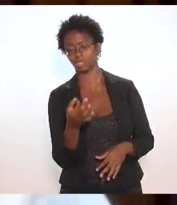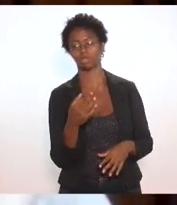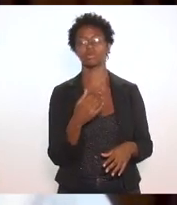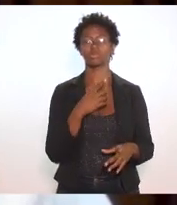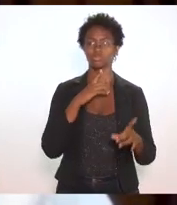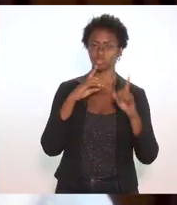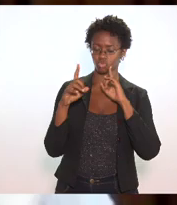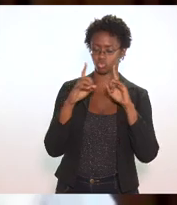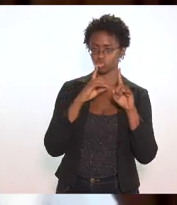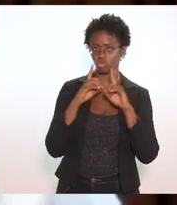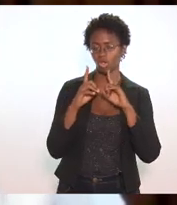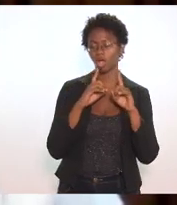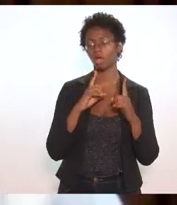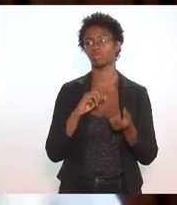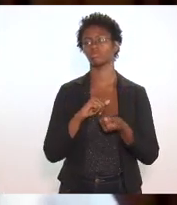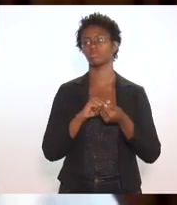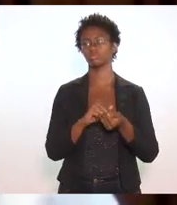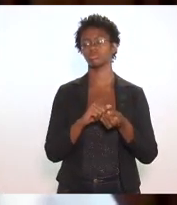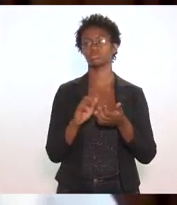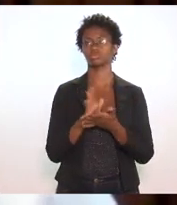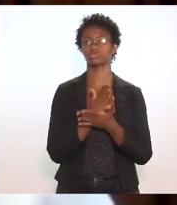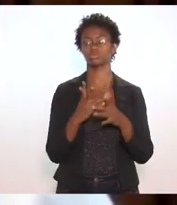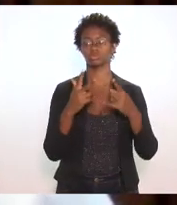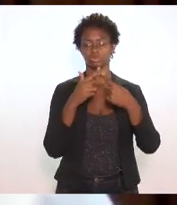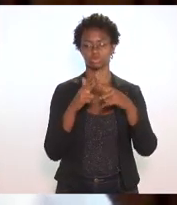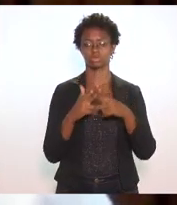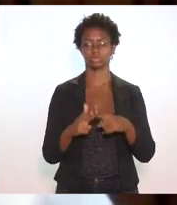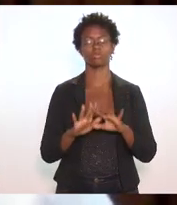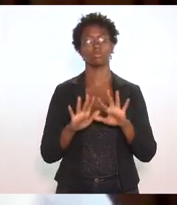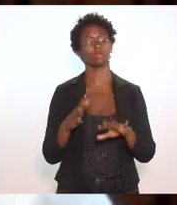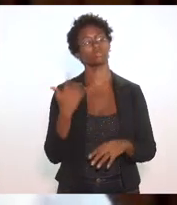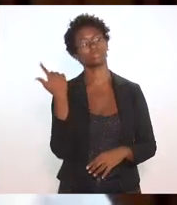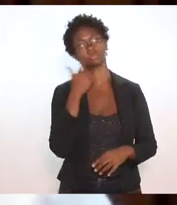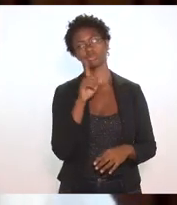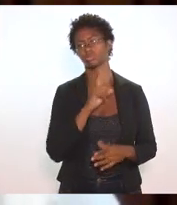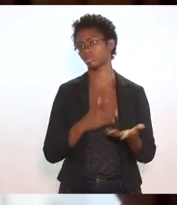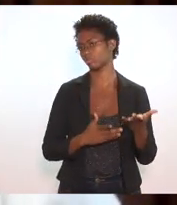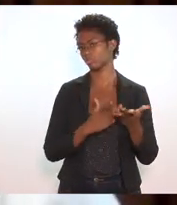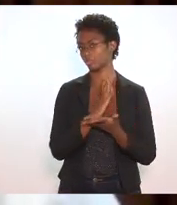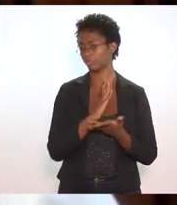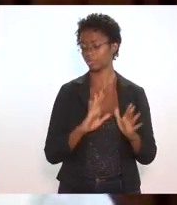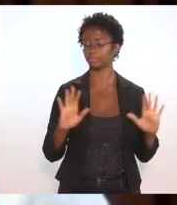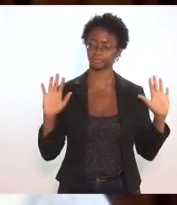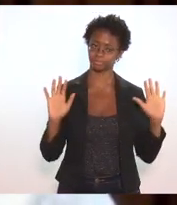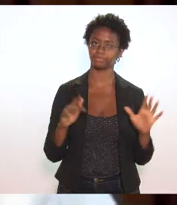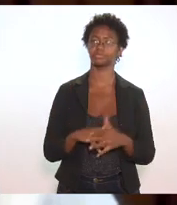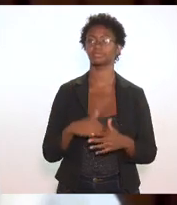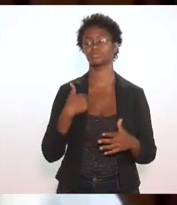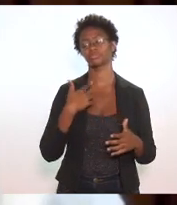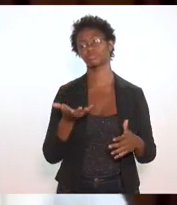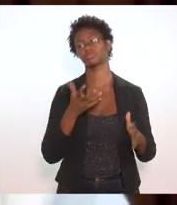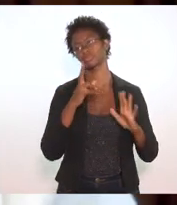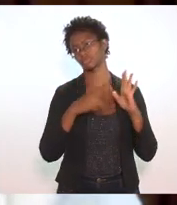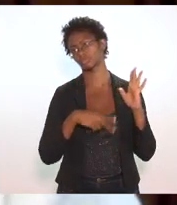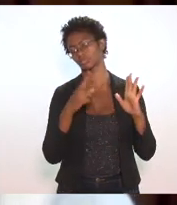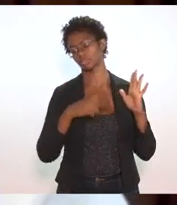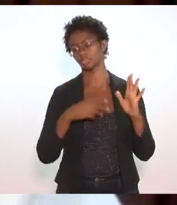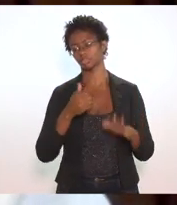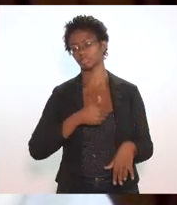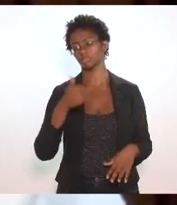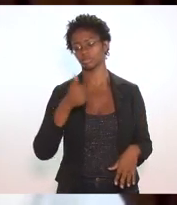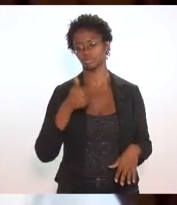com algumas emendas, nós não conseguimos aprovar. Eu queria ler primeiro, saber se ainda há